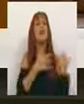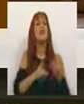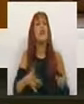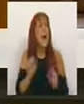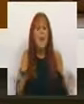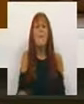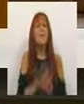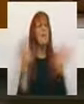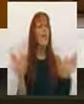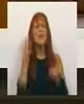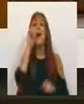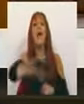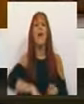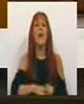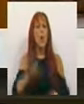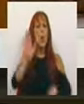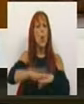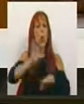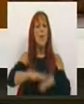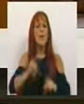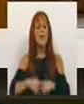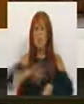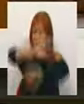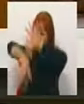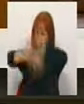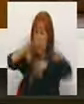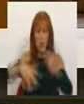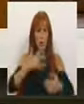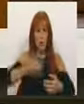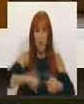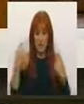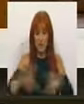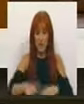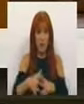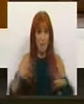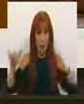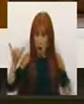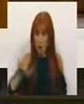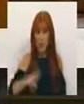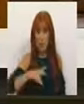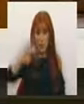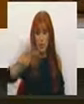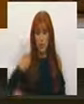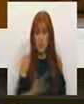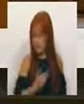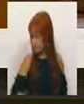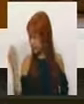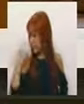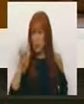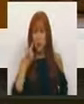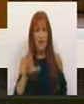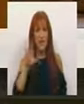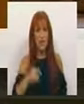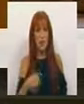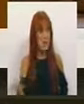claras de quem executa no caos total possível no maior aeroporto do país no passado dia 10